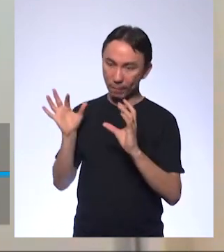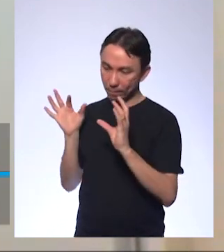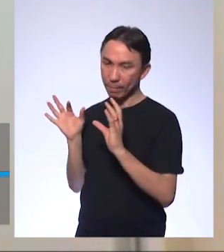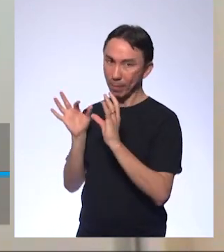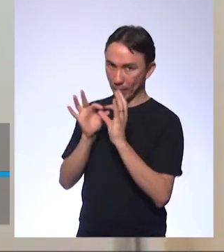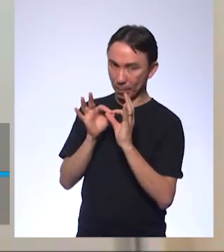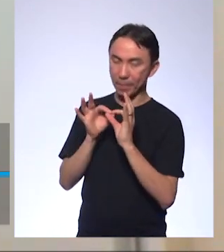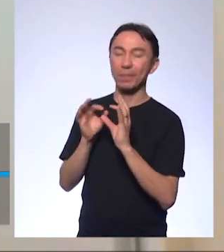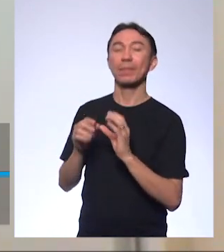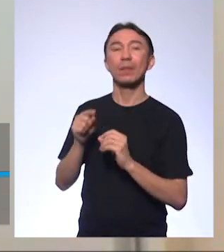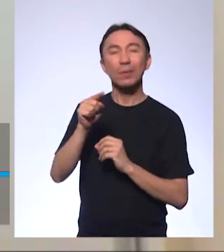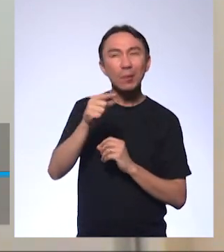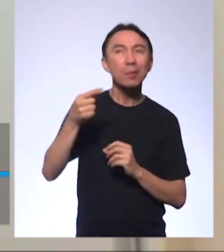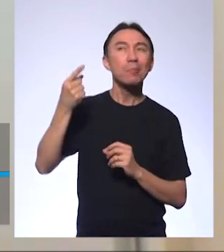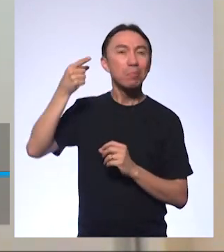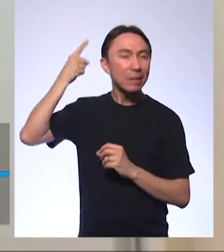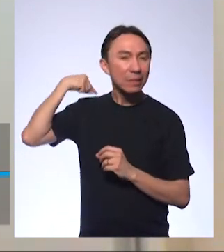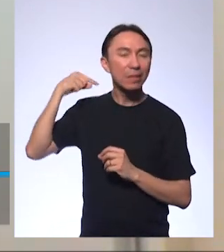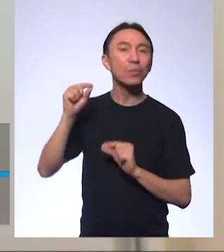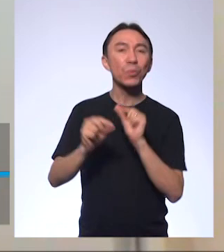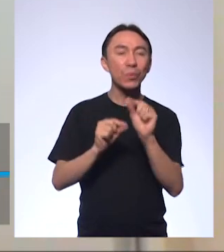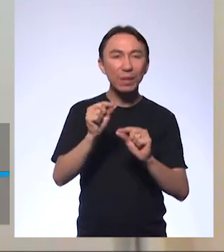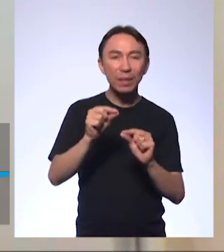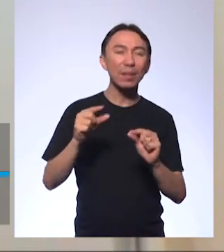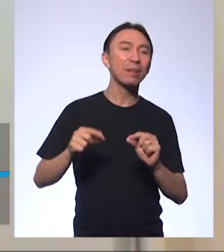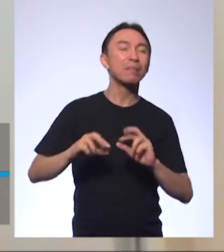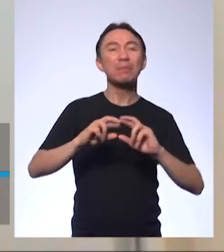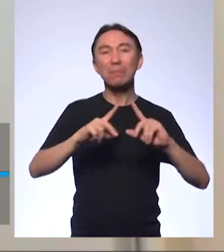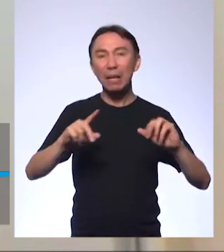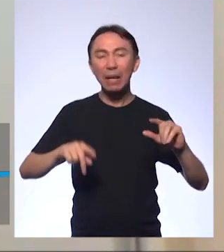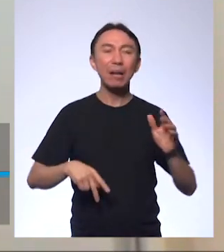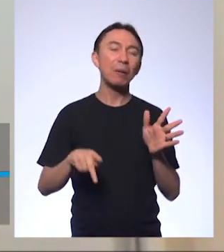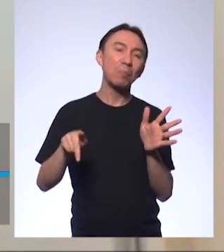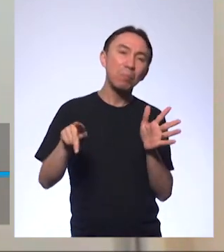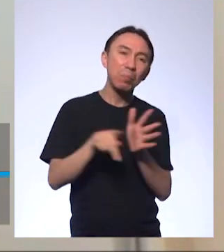Nós falamos sobre os modelos atômicos, falamos sobre propriedades